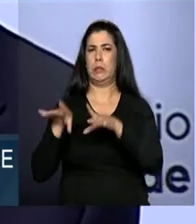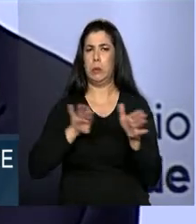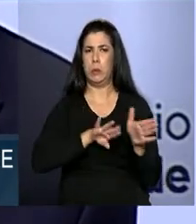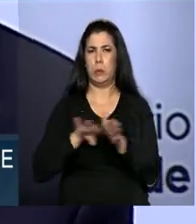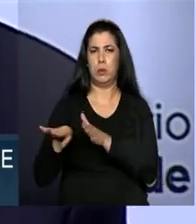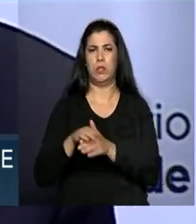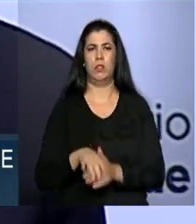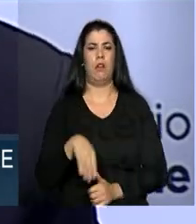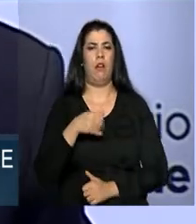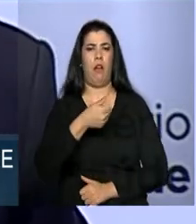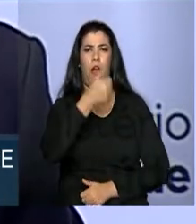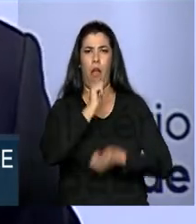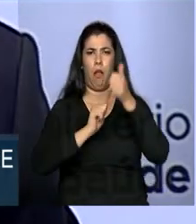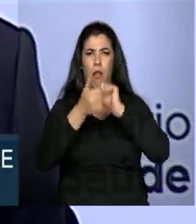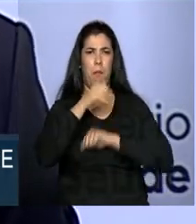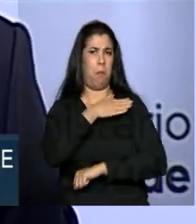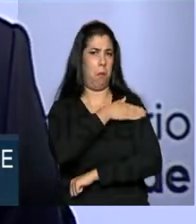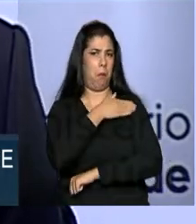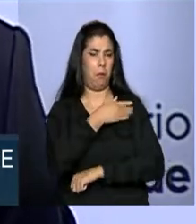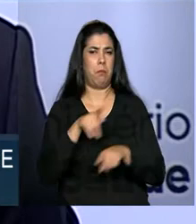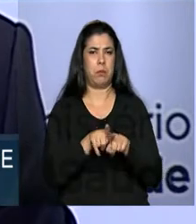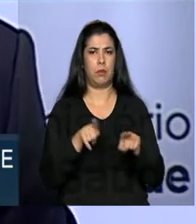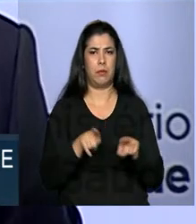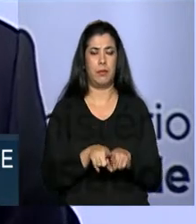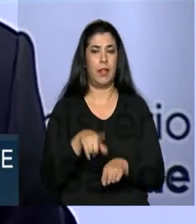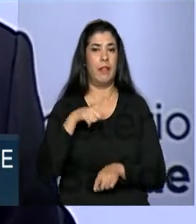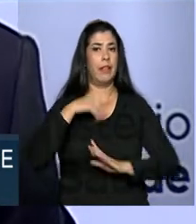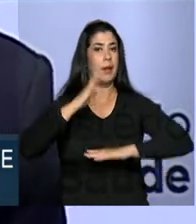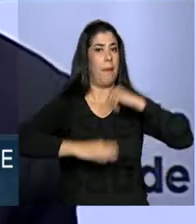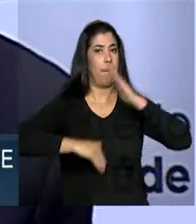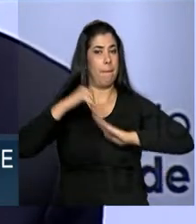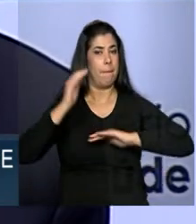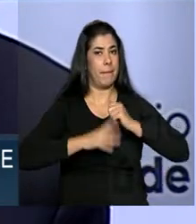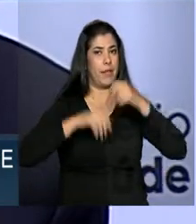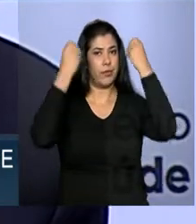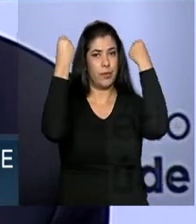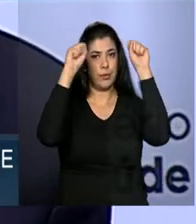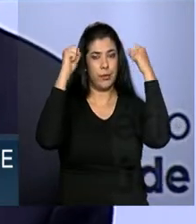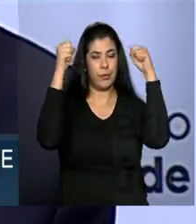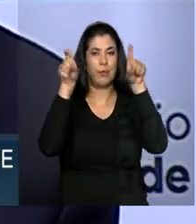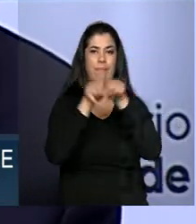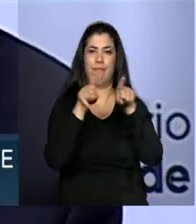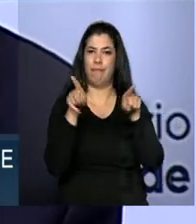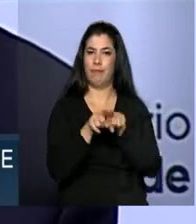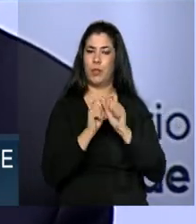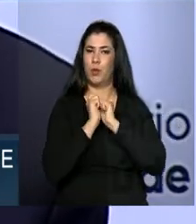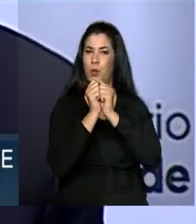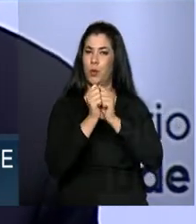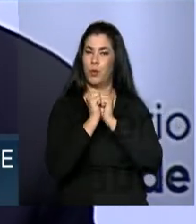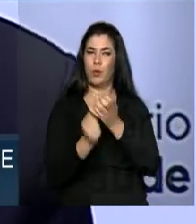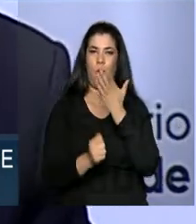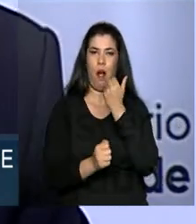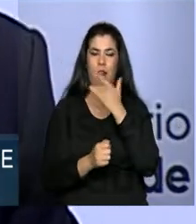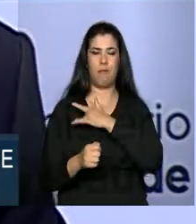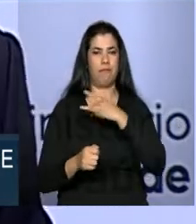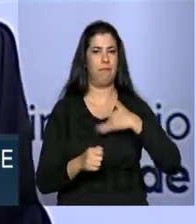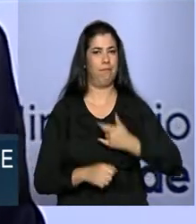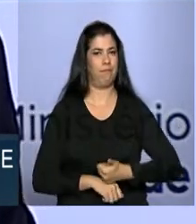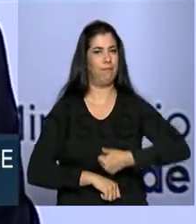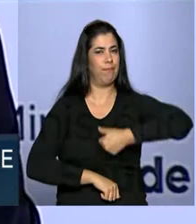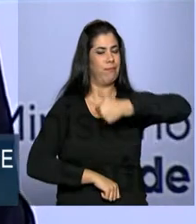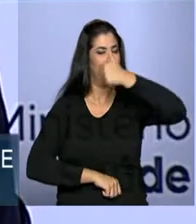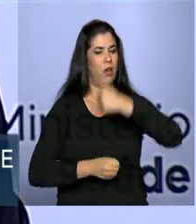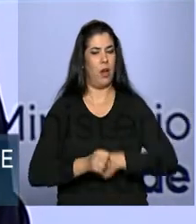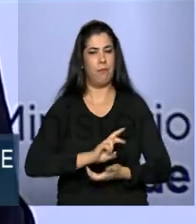de forma abusiva, quando se tem práticas corporais, atividade física, quando se tem alimentação saudável, os benefícios